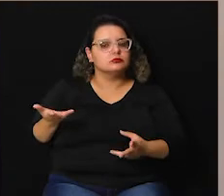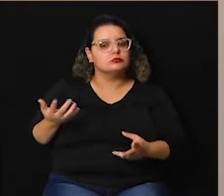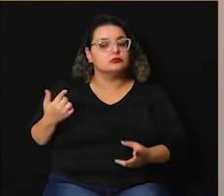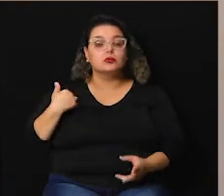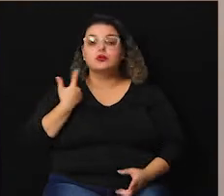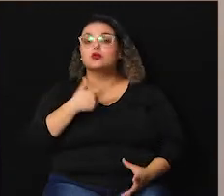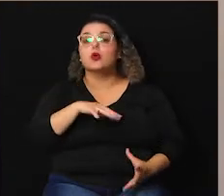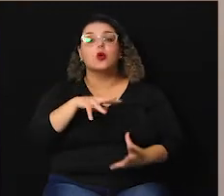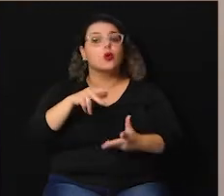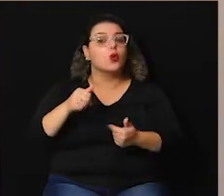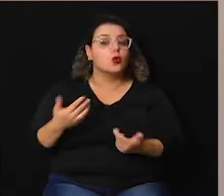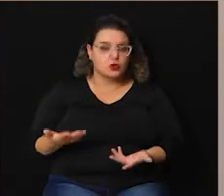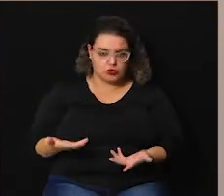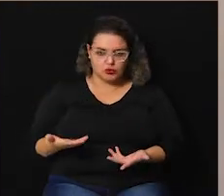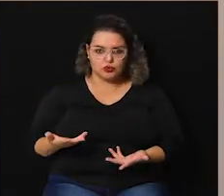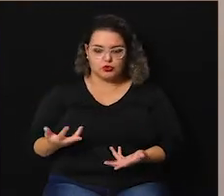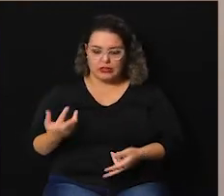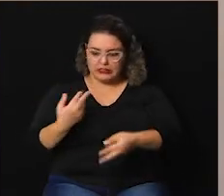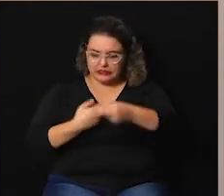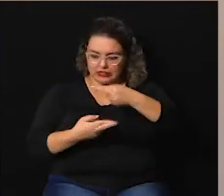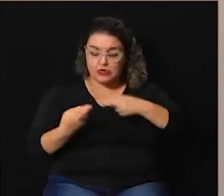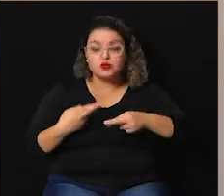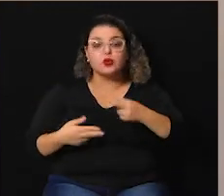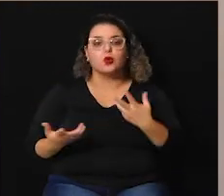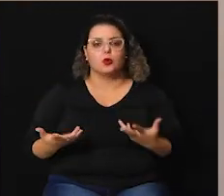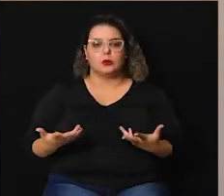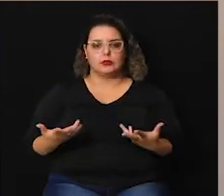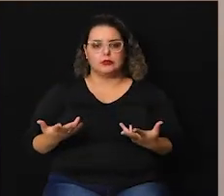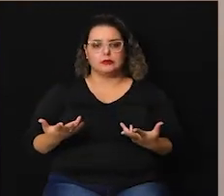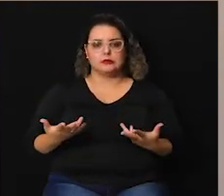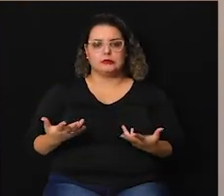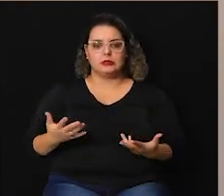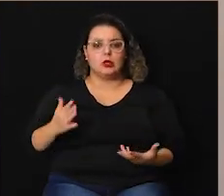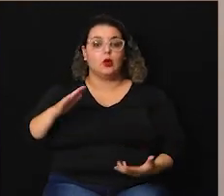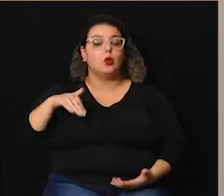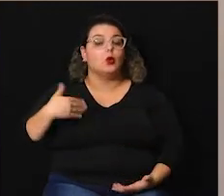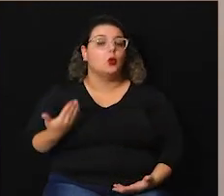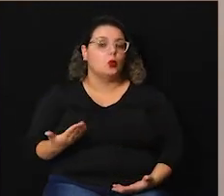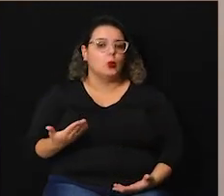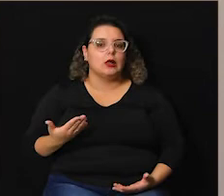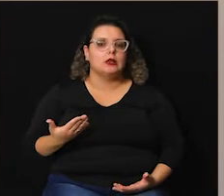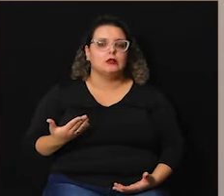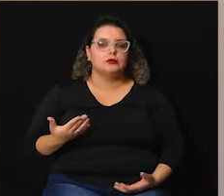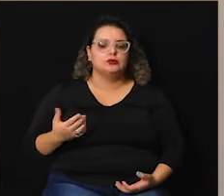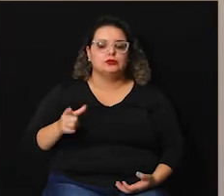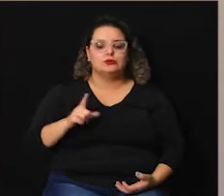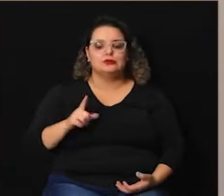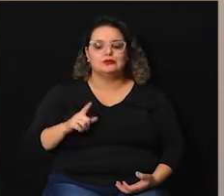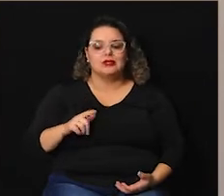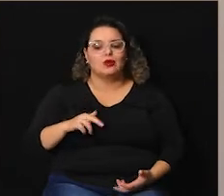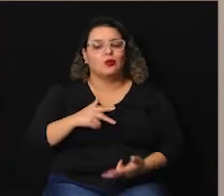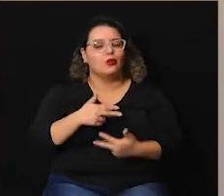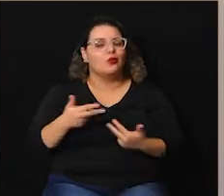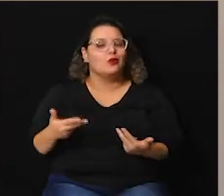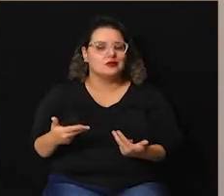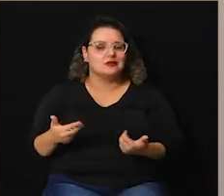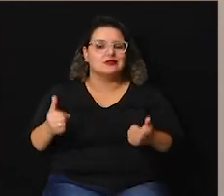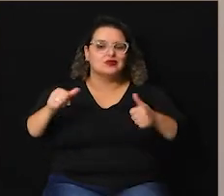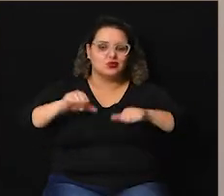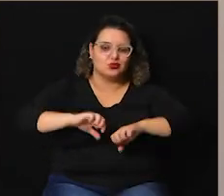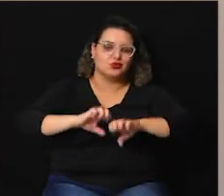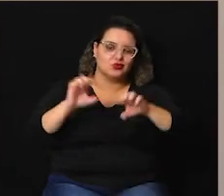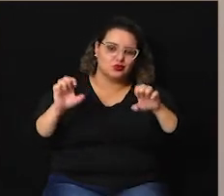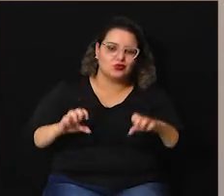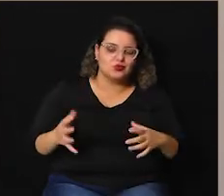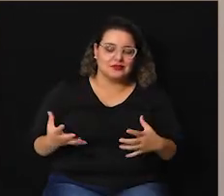nosso mundo, da nossa constituição das relações. E quando algo abala essa imagem, muitas